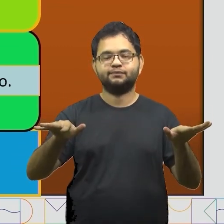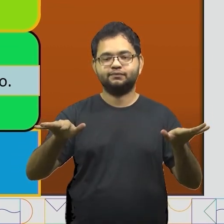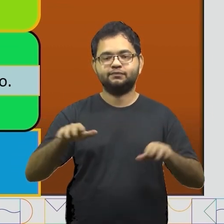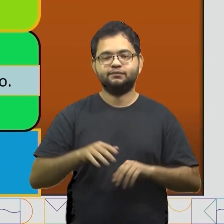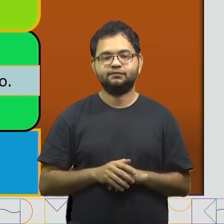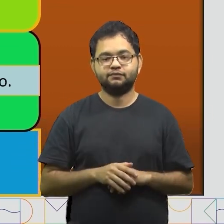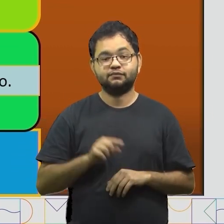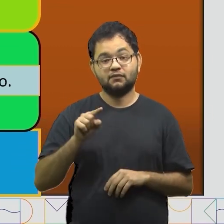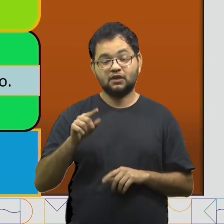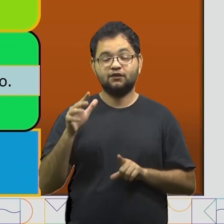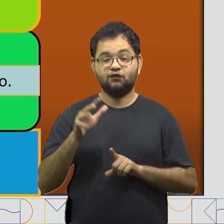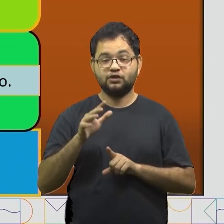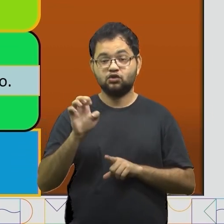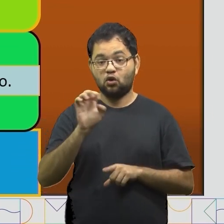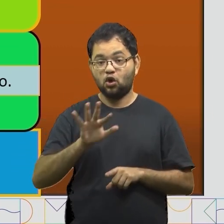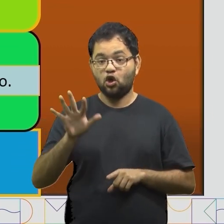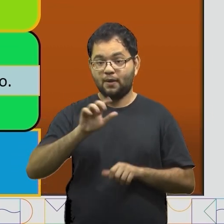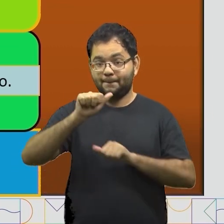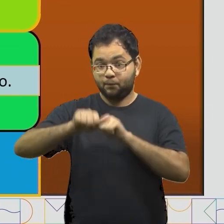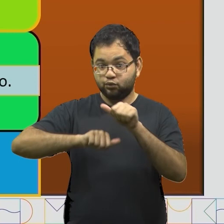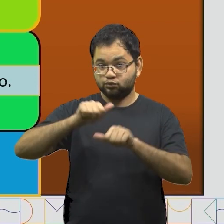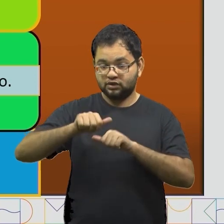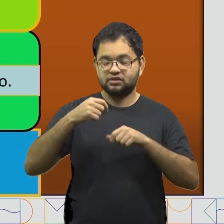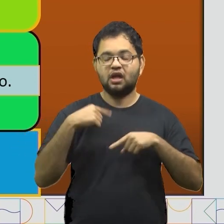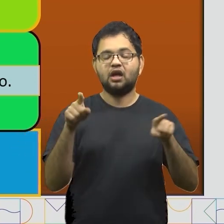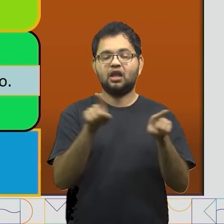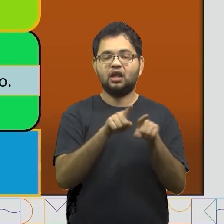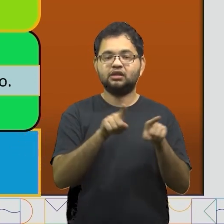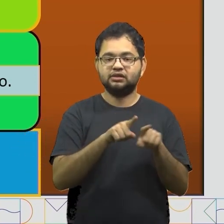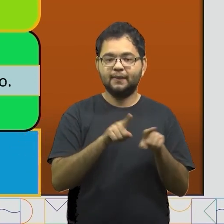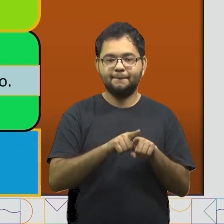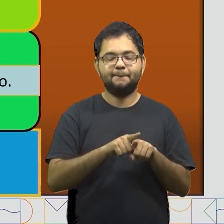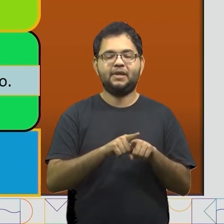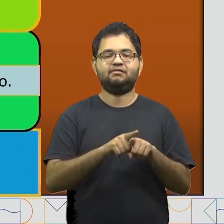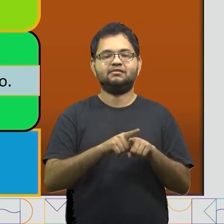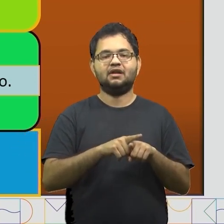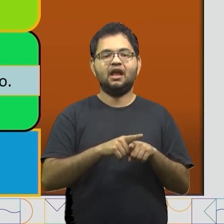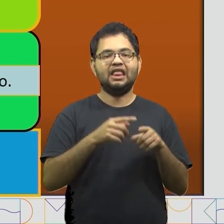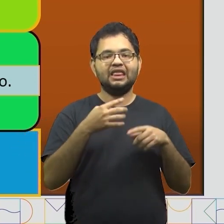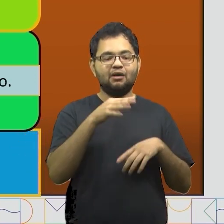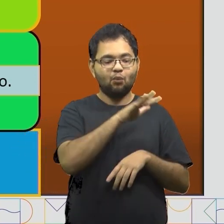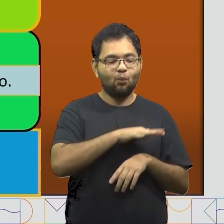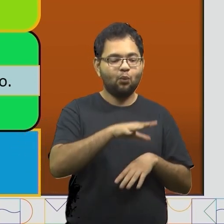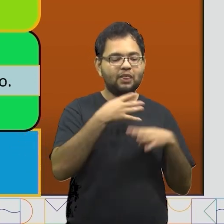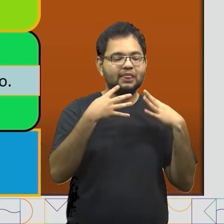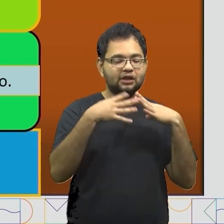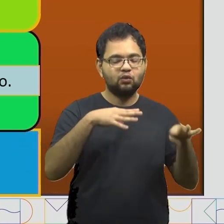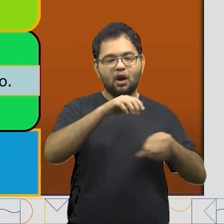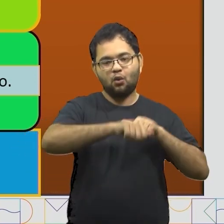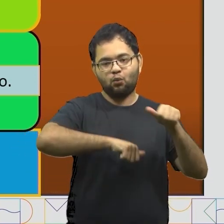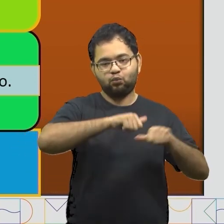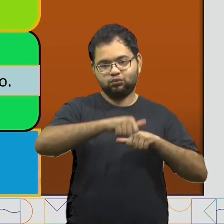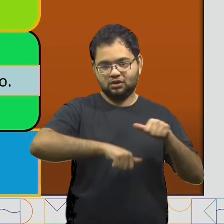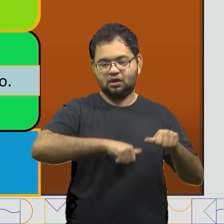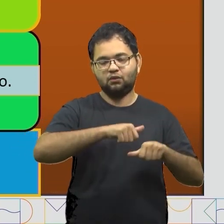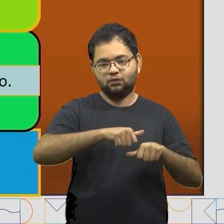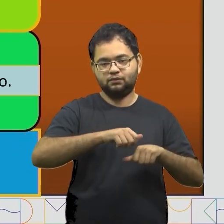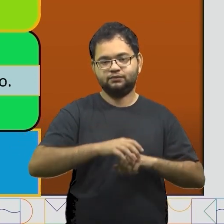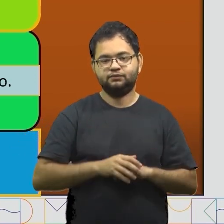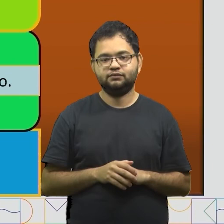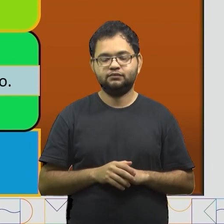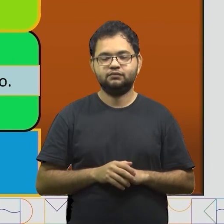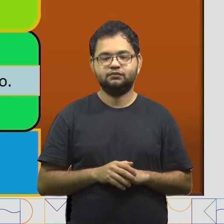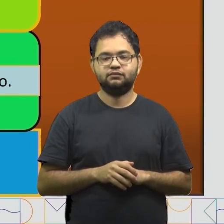e foi mudando além da Europa a forma do homem lidar com a natureza transformando o meio natural e